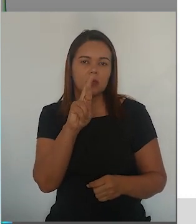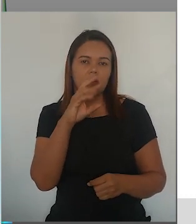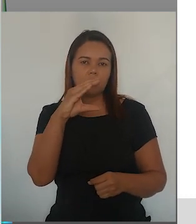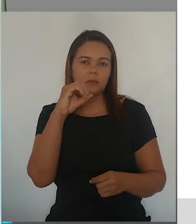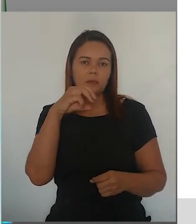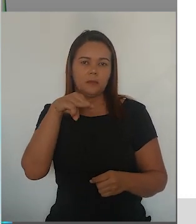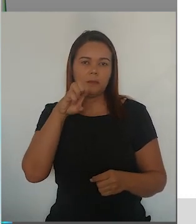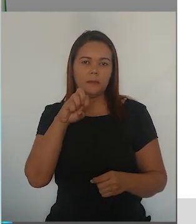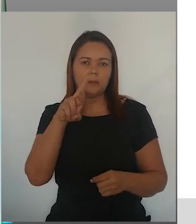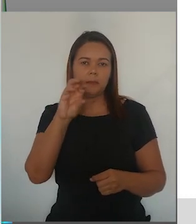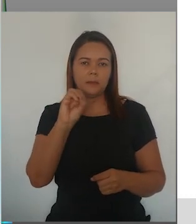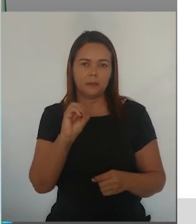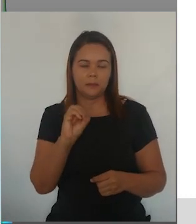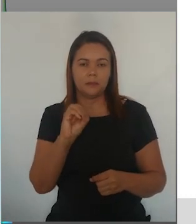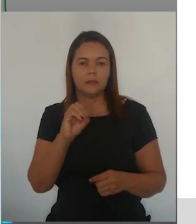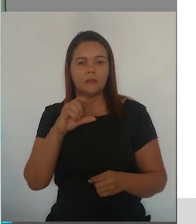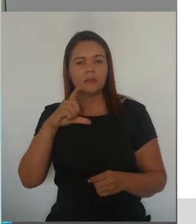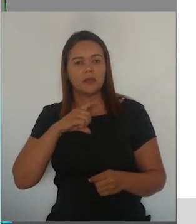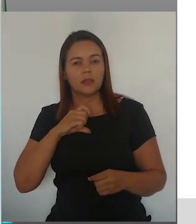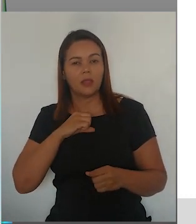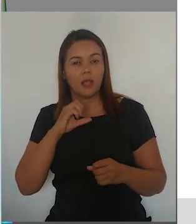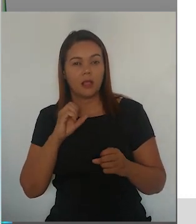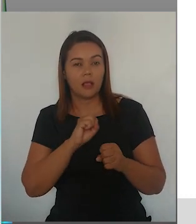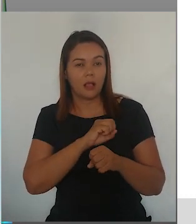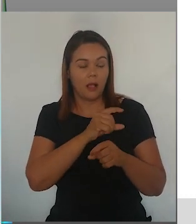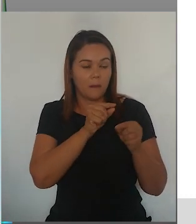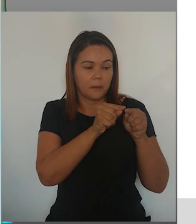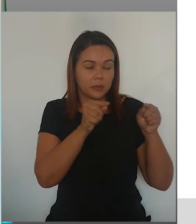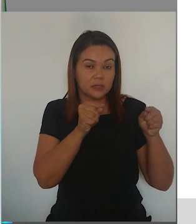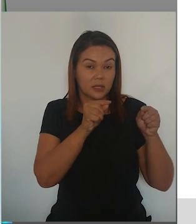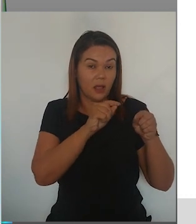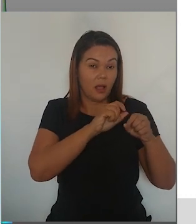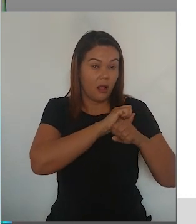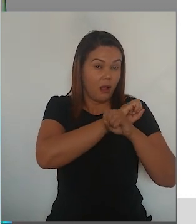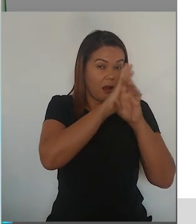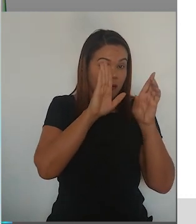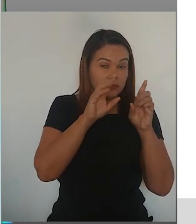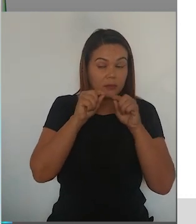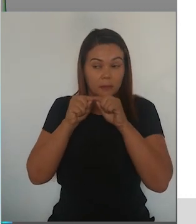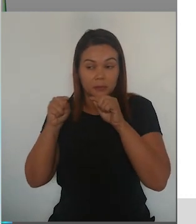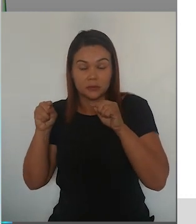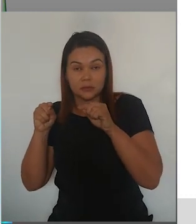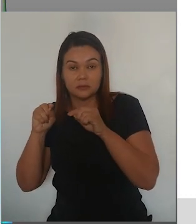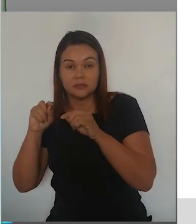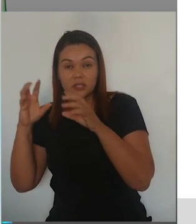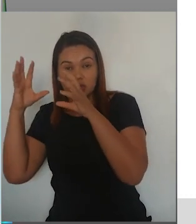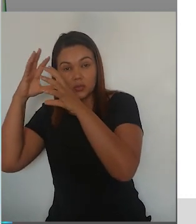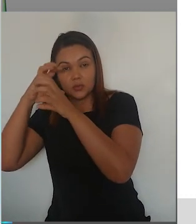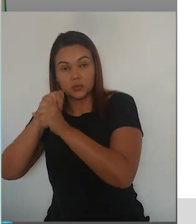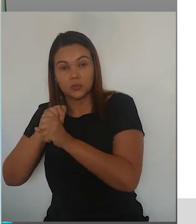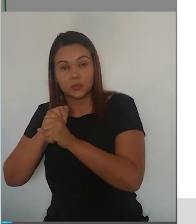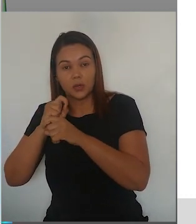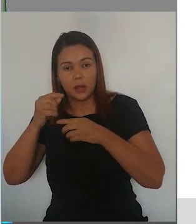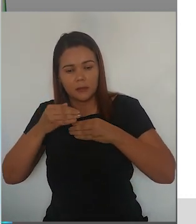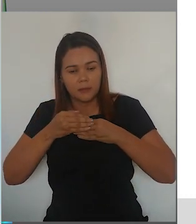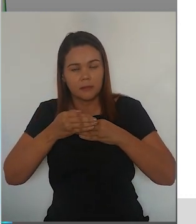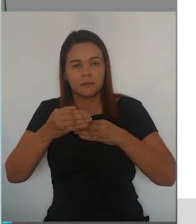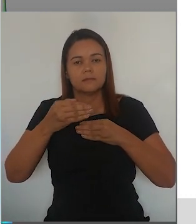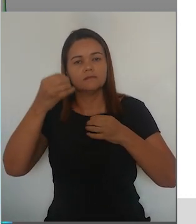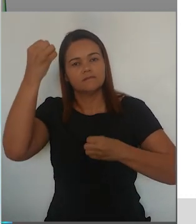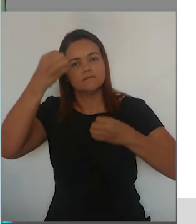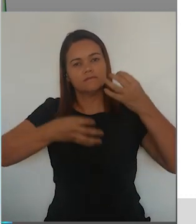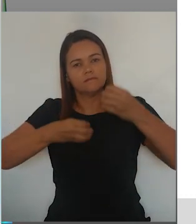será o sarcômero, que compreenderá as bandas claras e escuras e